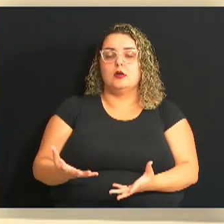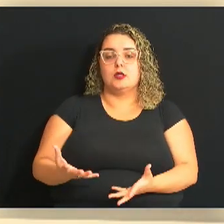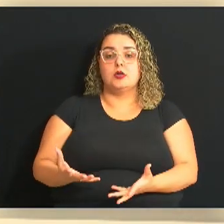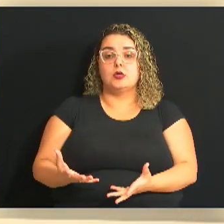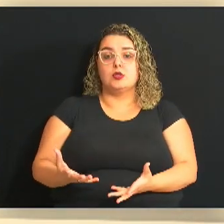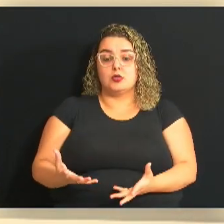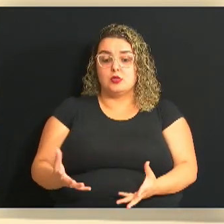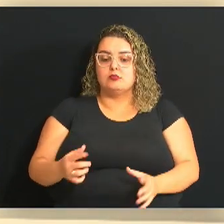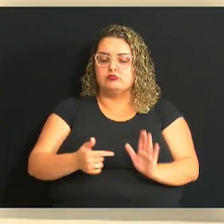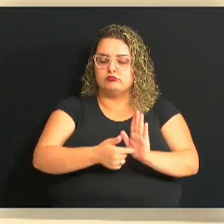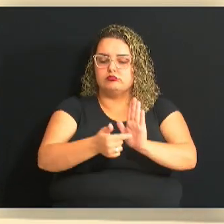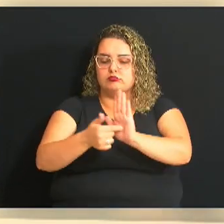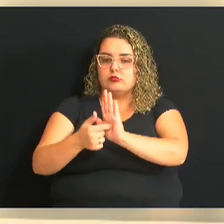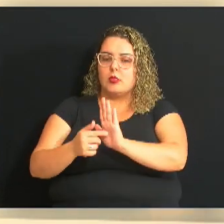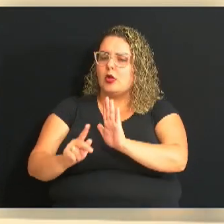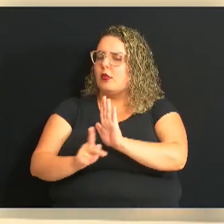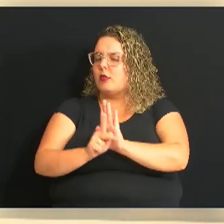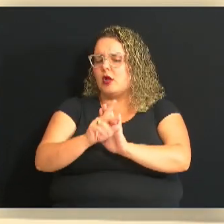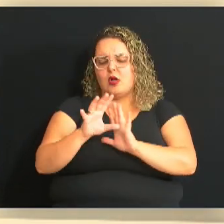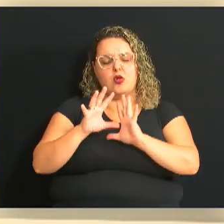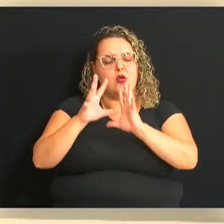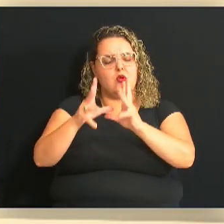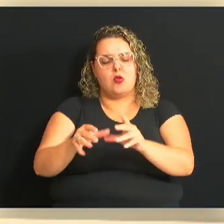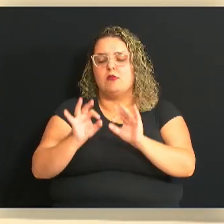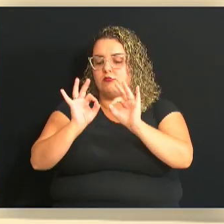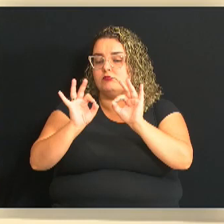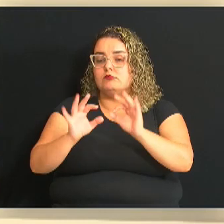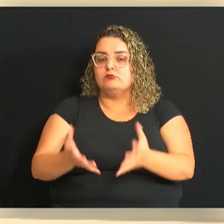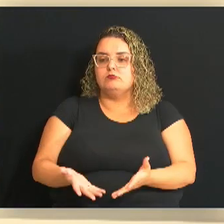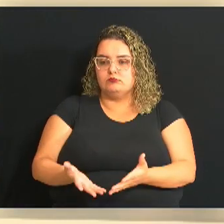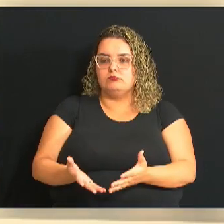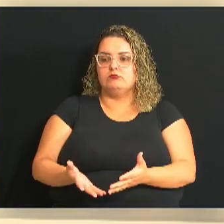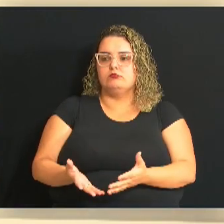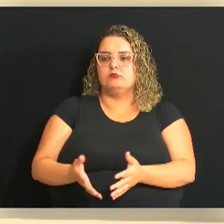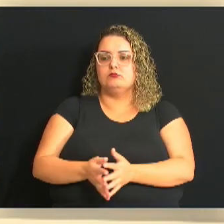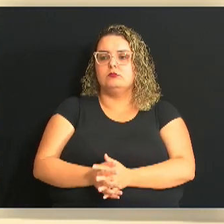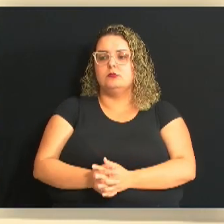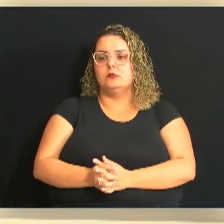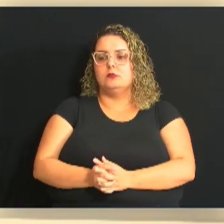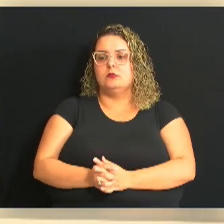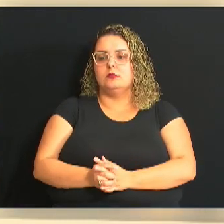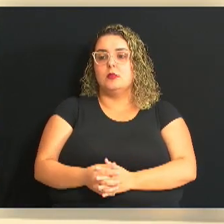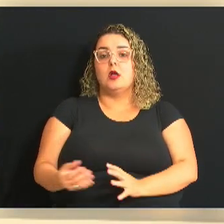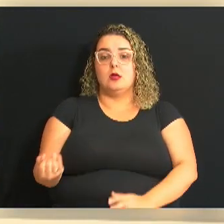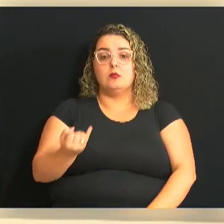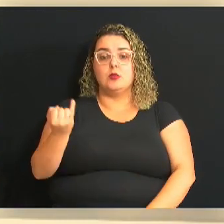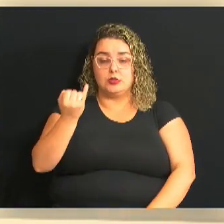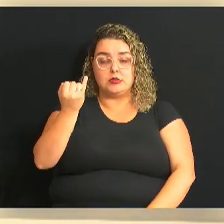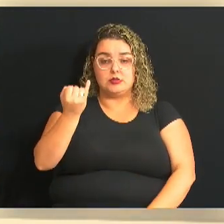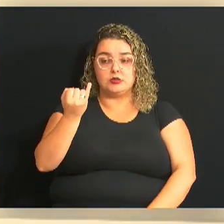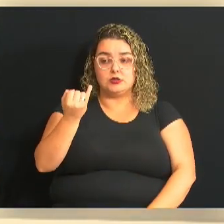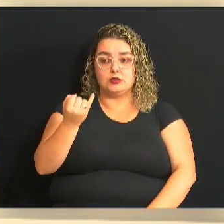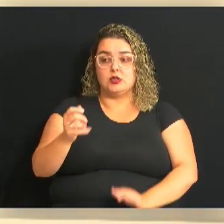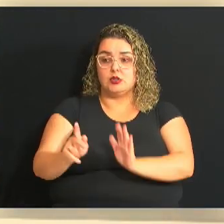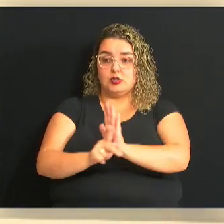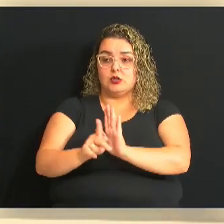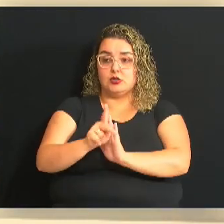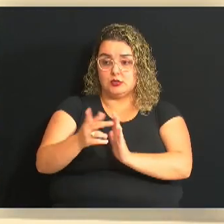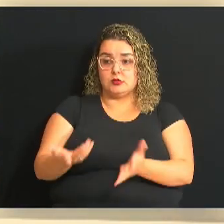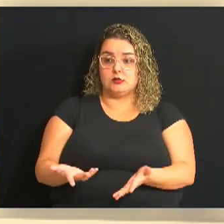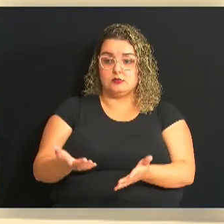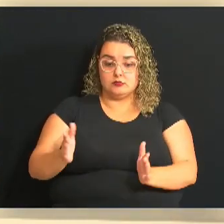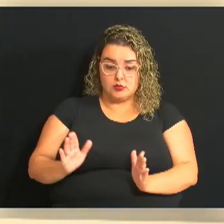ficou um projeto bem completo, né? Ficou um projeto bastante importante. Com esse projeto, a gente